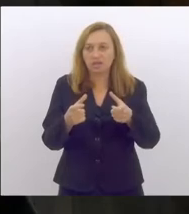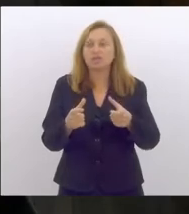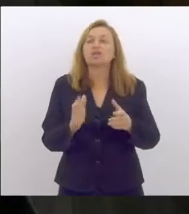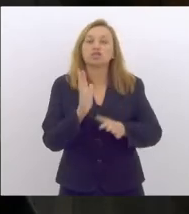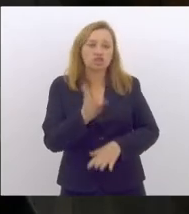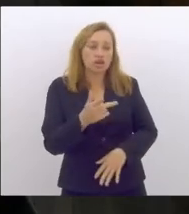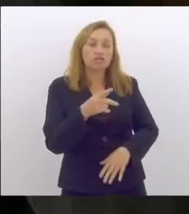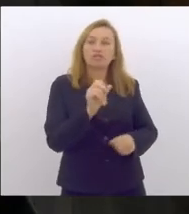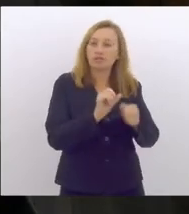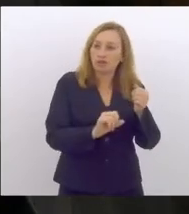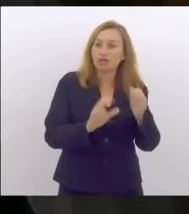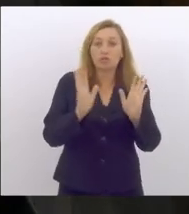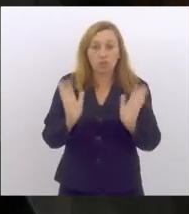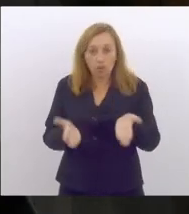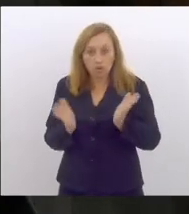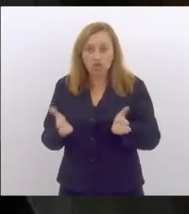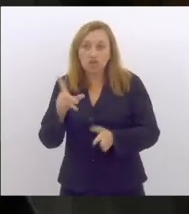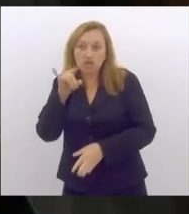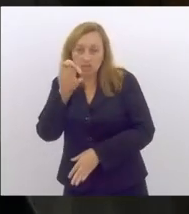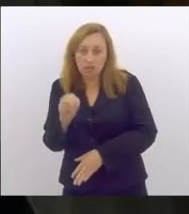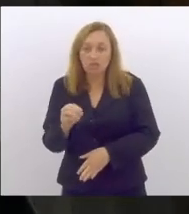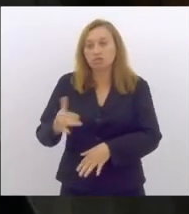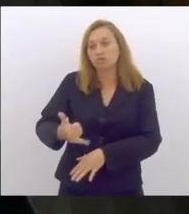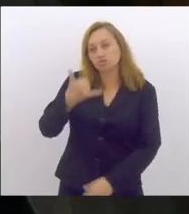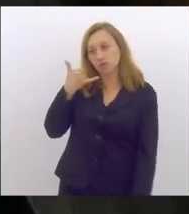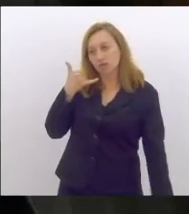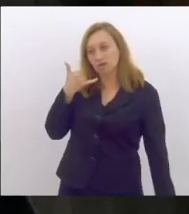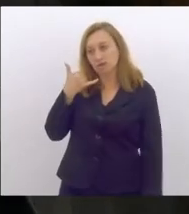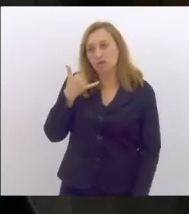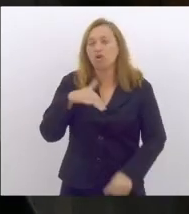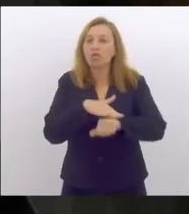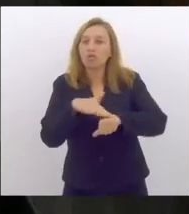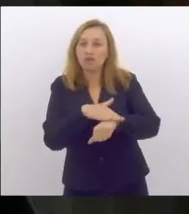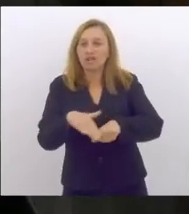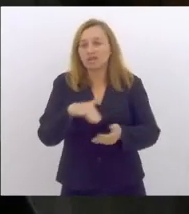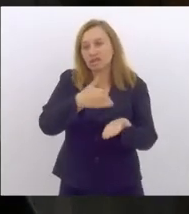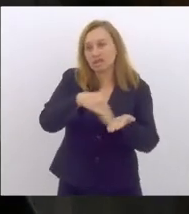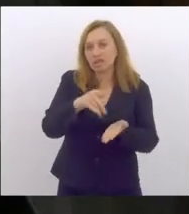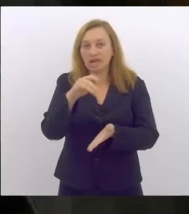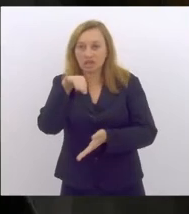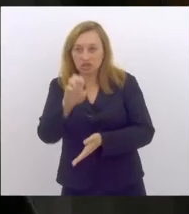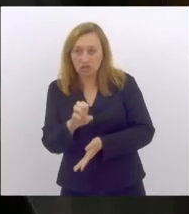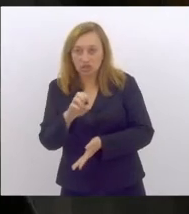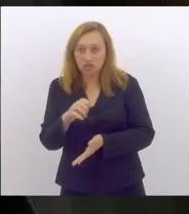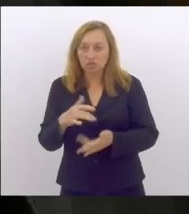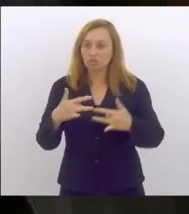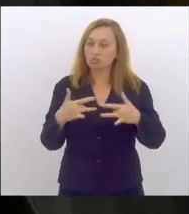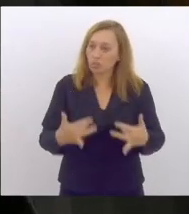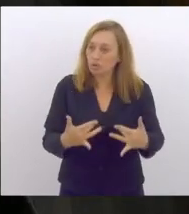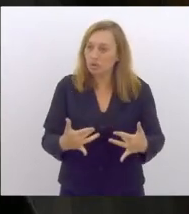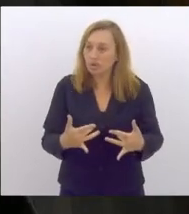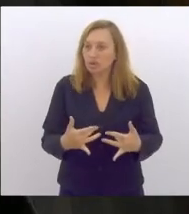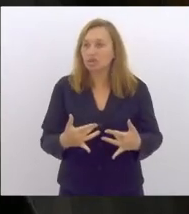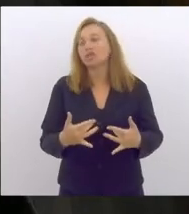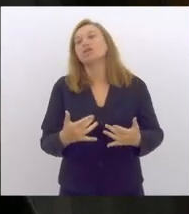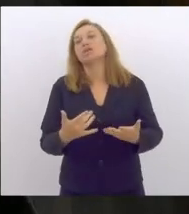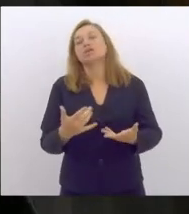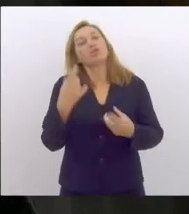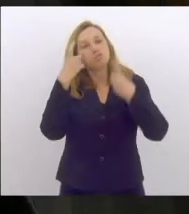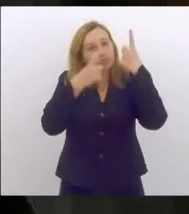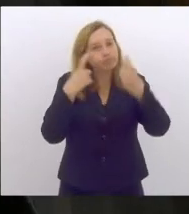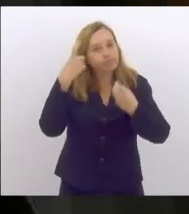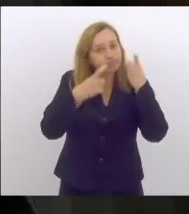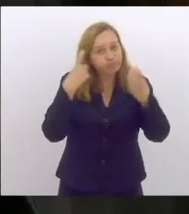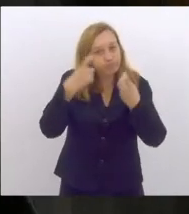como já o fiz hoje mais cedo ao telefone em conversa com secretário Alexandre de Vale estou solidário a ansiedade a